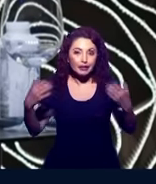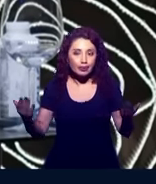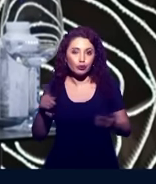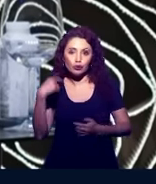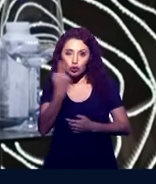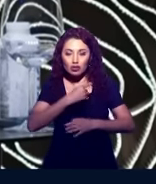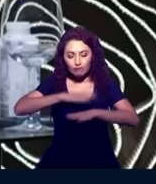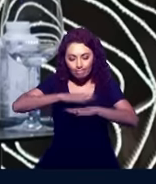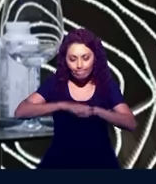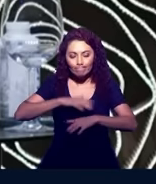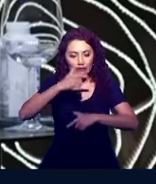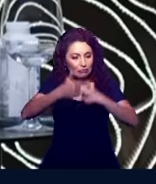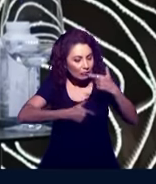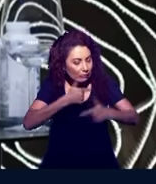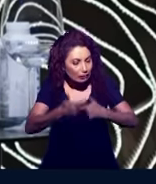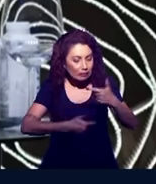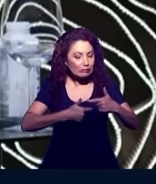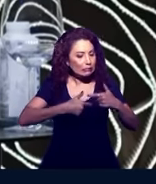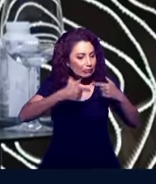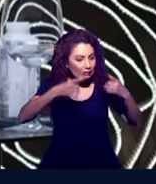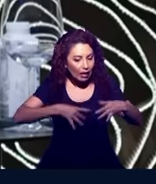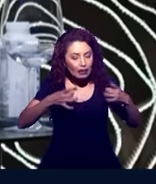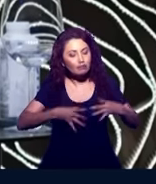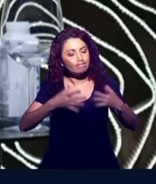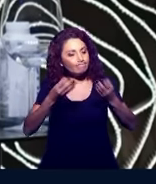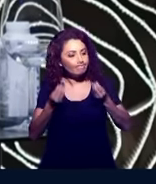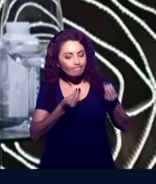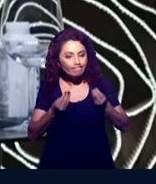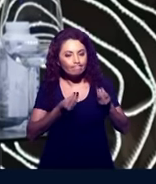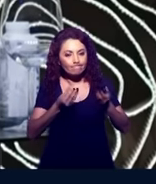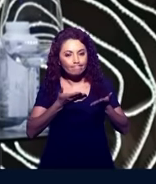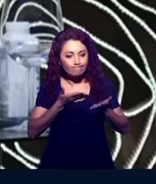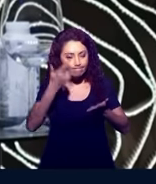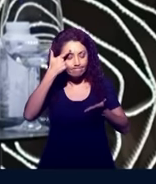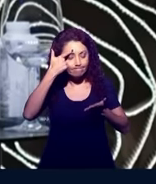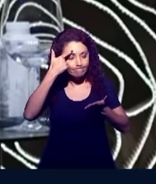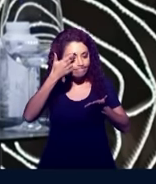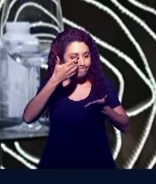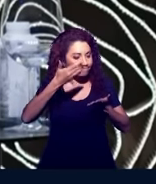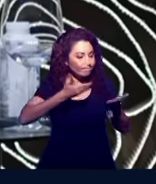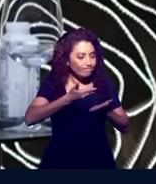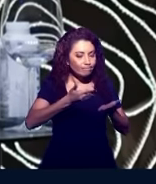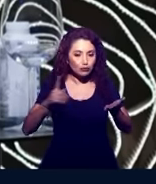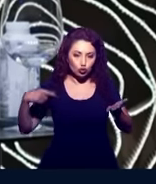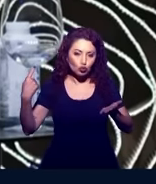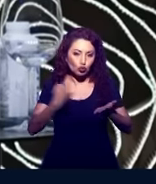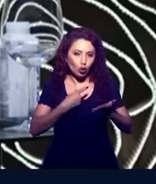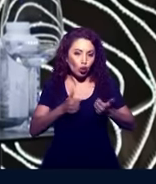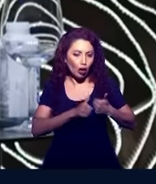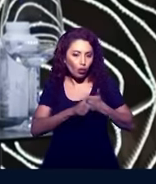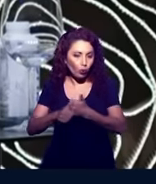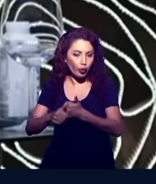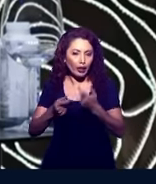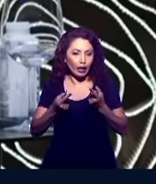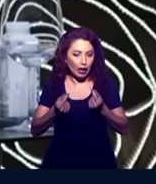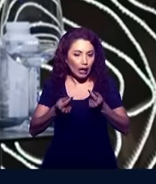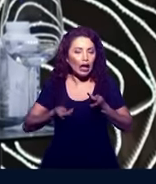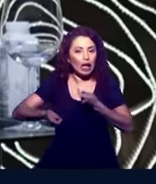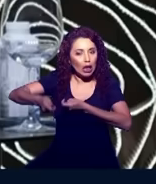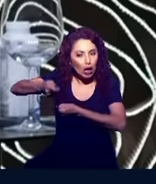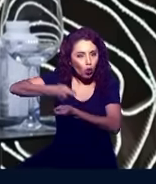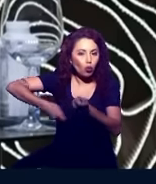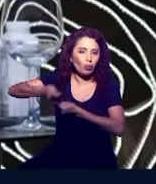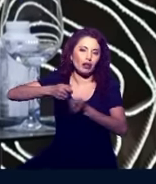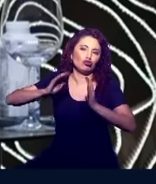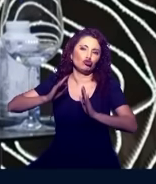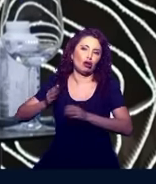técnico eu dizia pro André há pouco eu falava puxa a gente acompanha a economia H né quantas